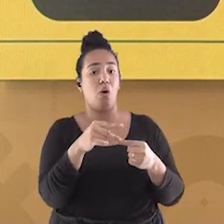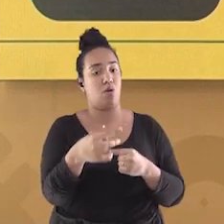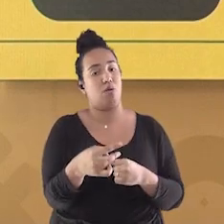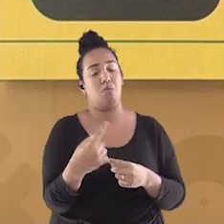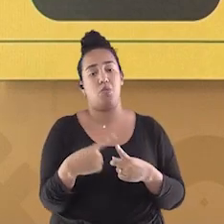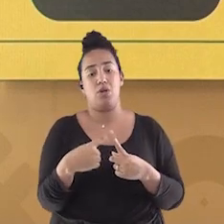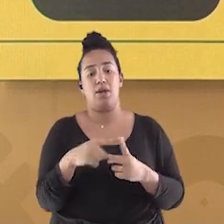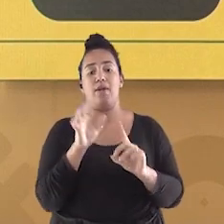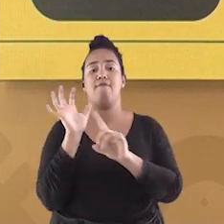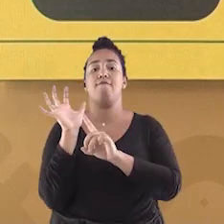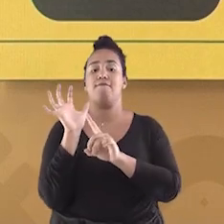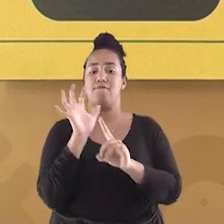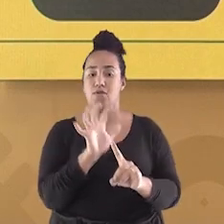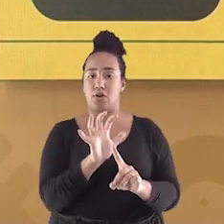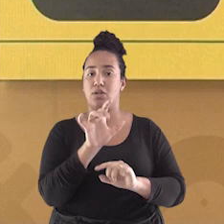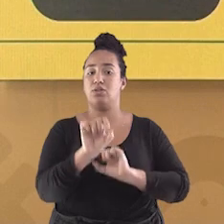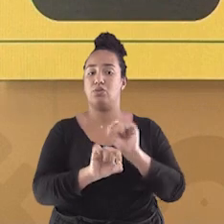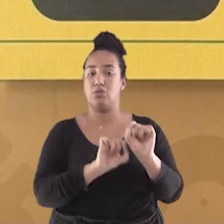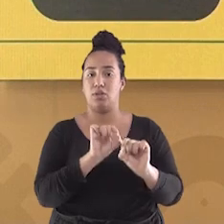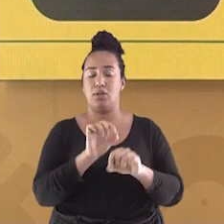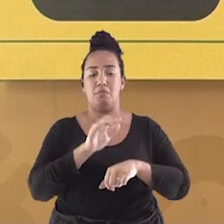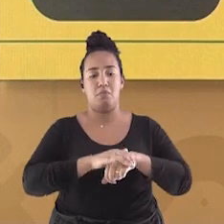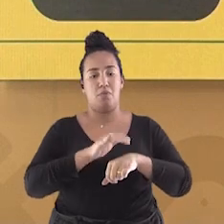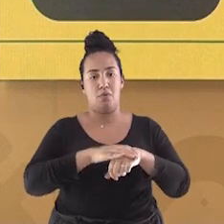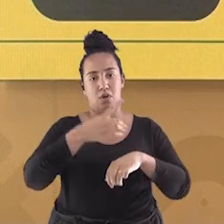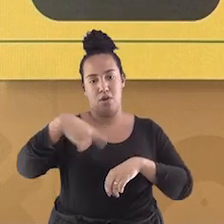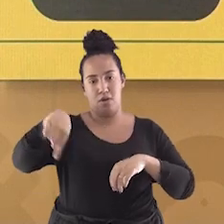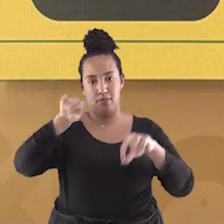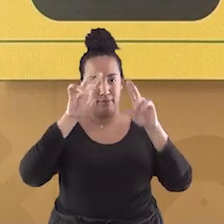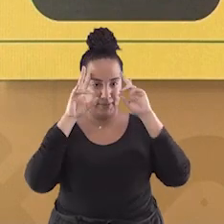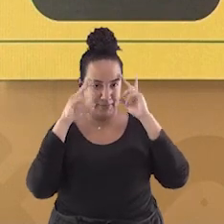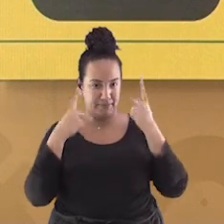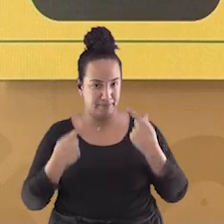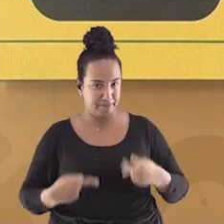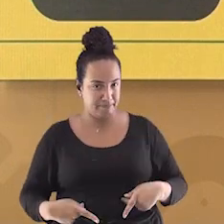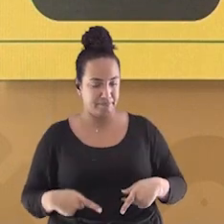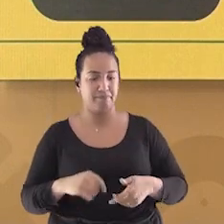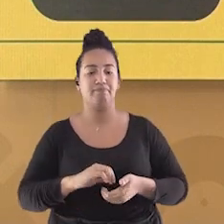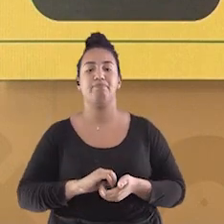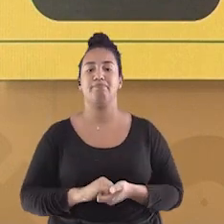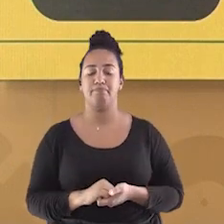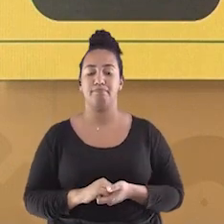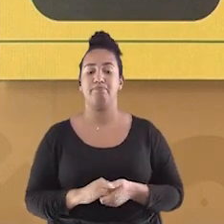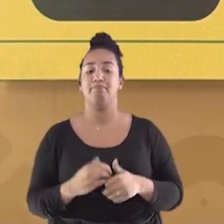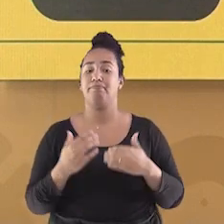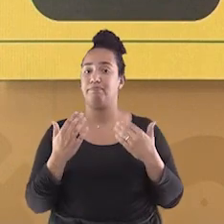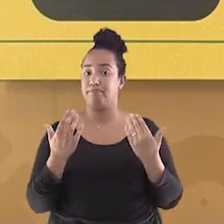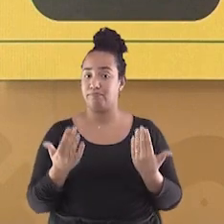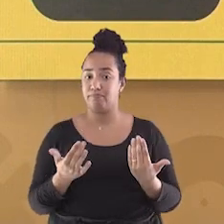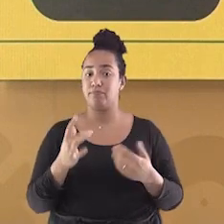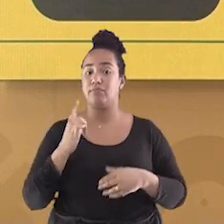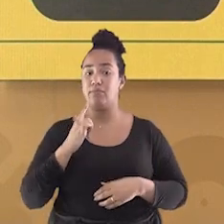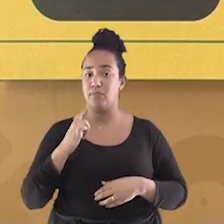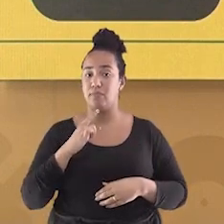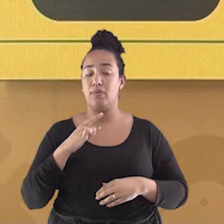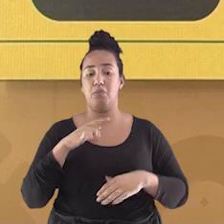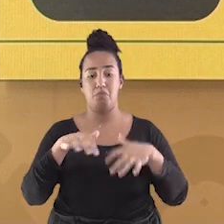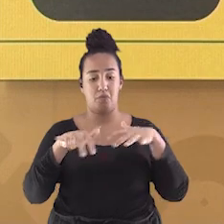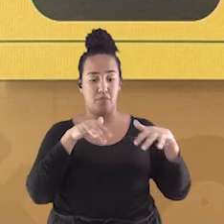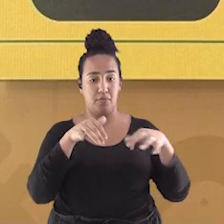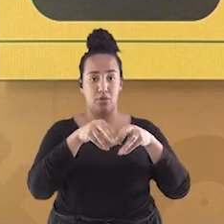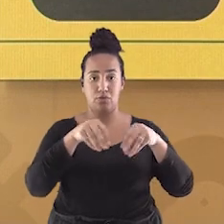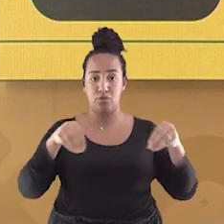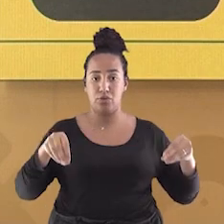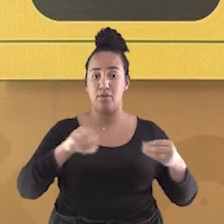pois isso impacta diretamente em nós mesmos. Os deslizamentos, como outros movimentos do